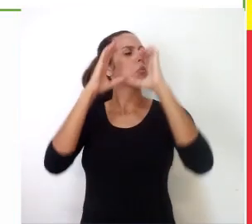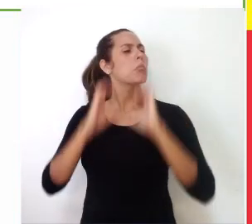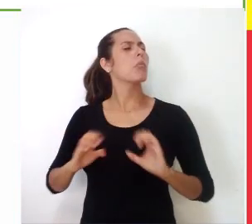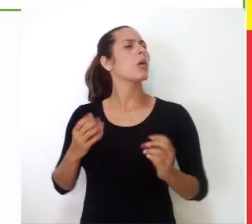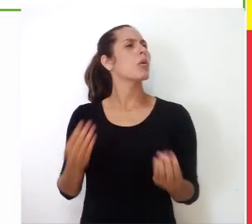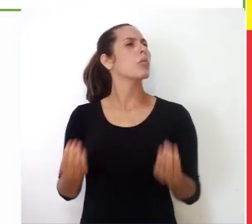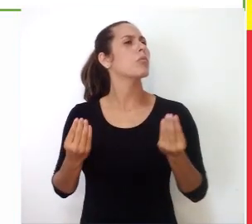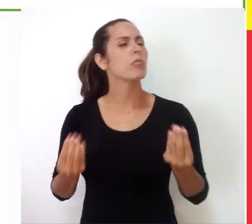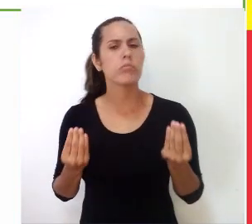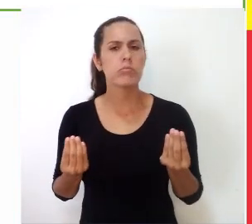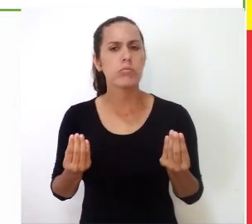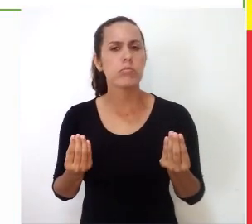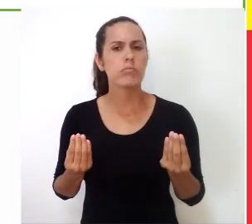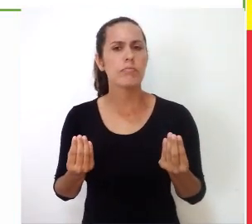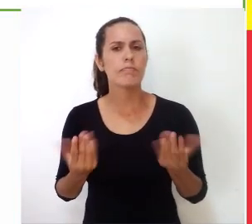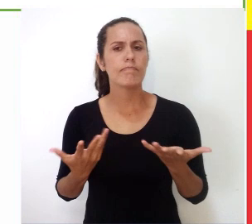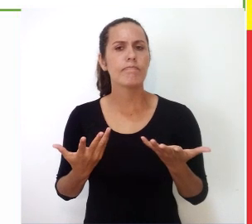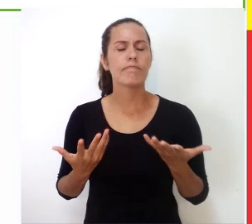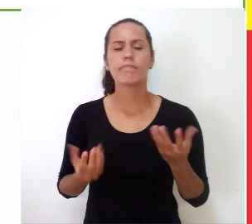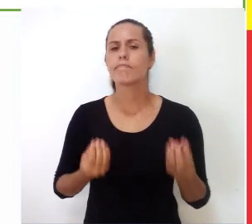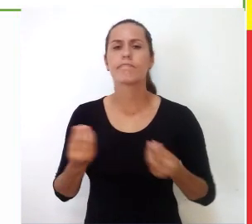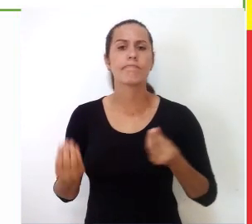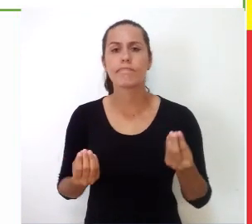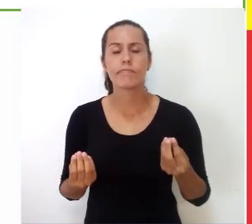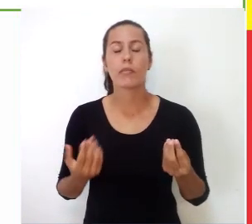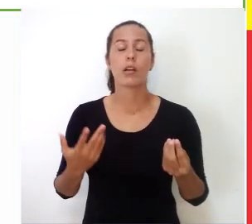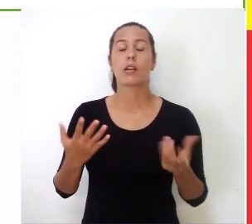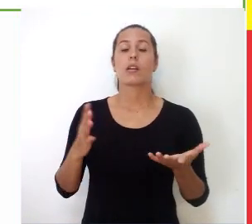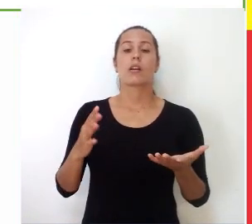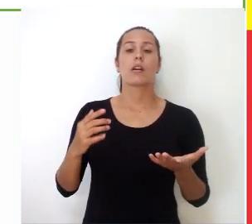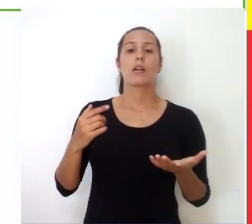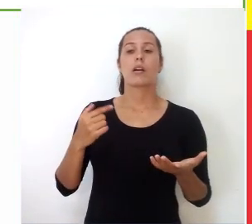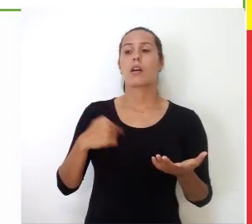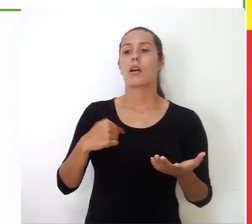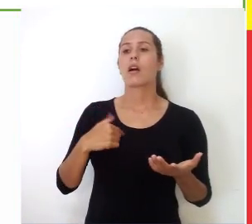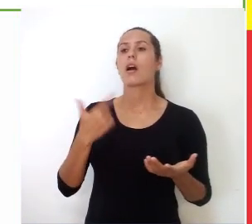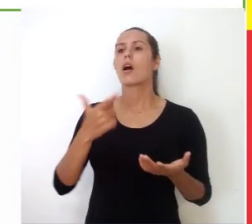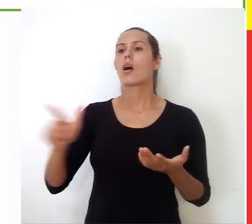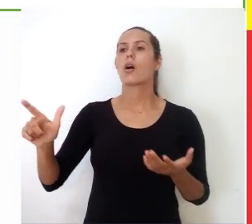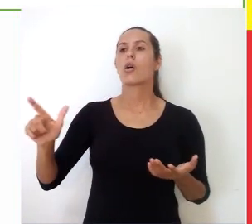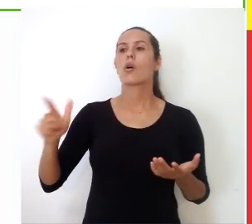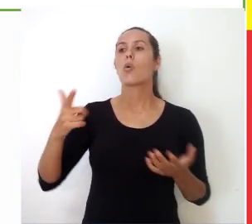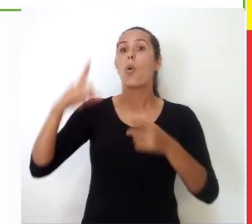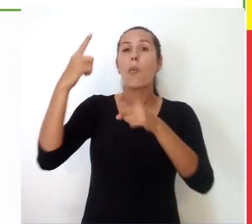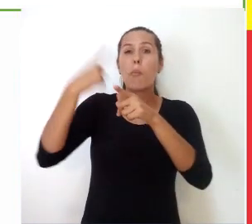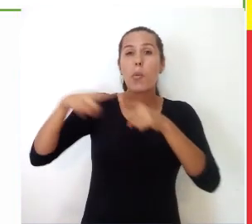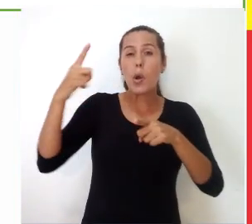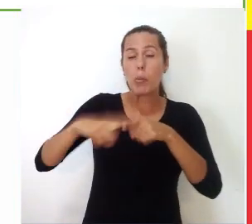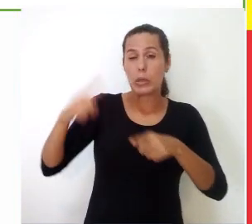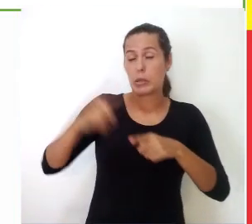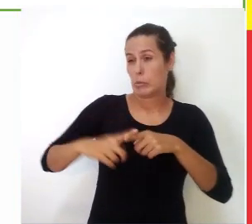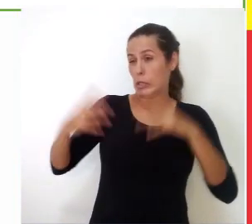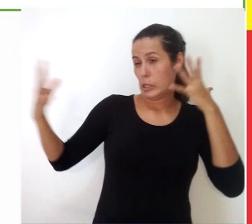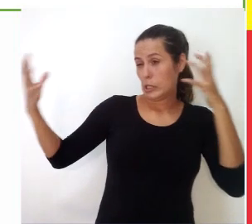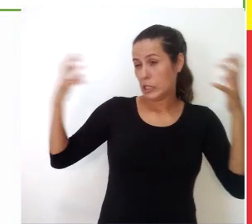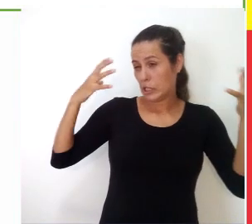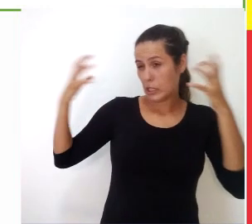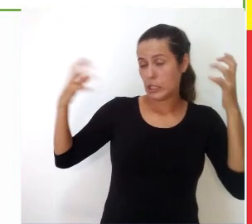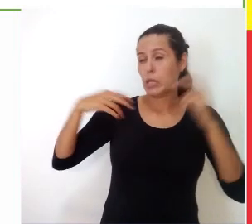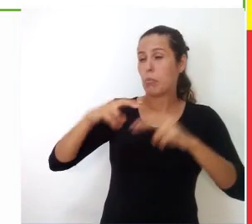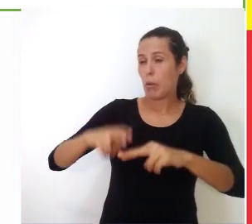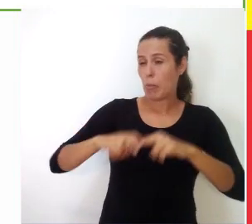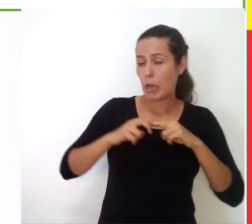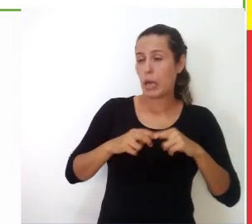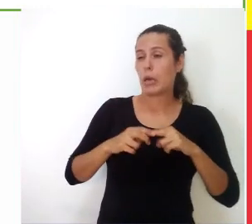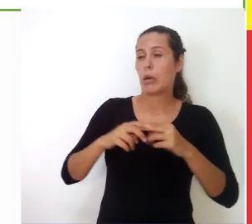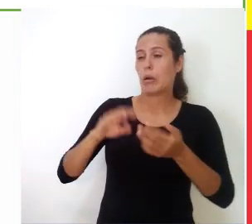o outro? Como me comportar diante de um grande problema, diante da corrupção,